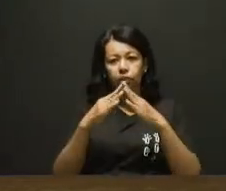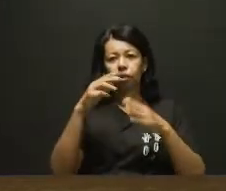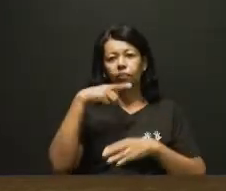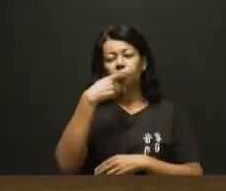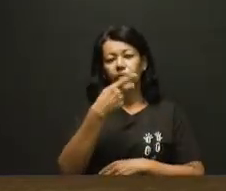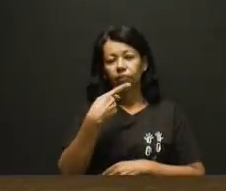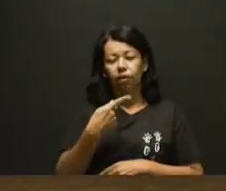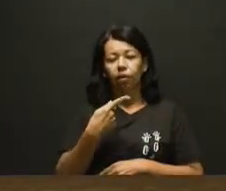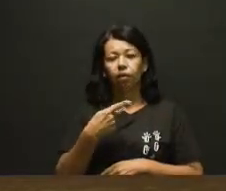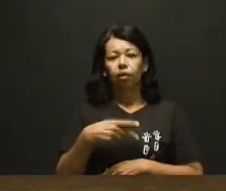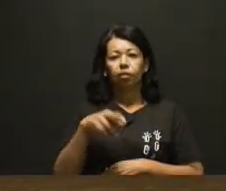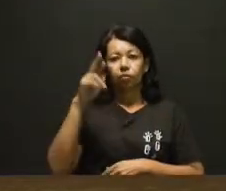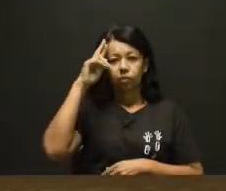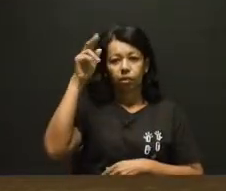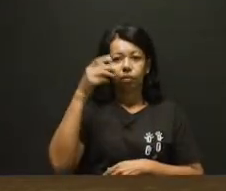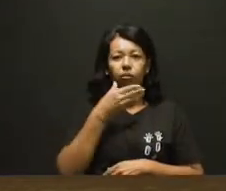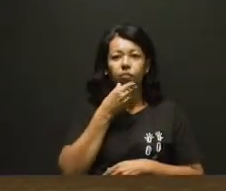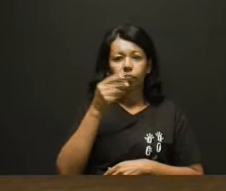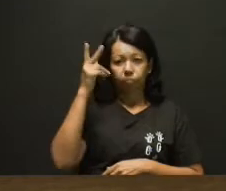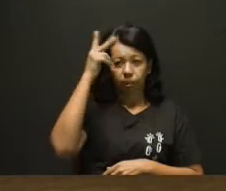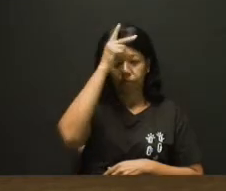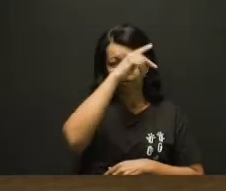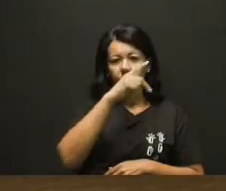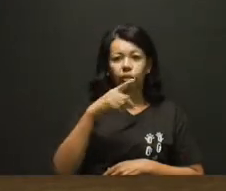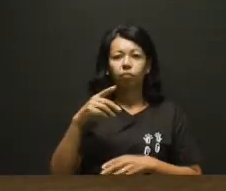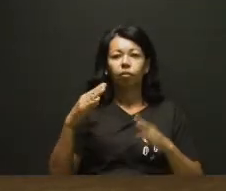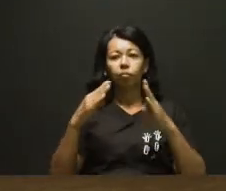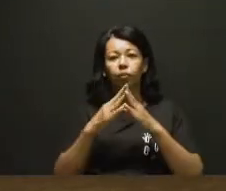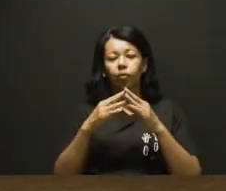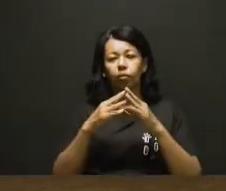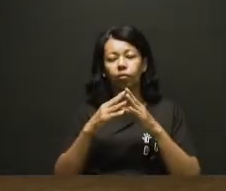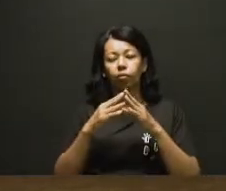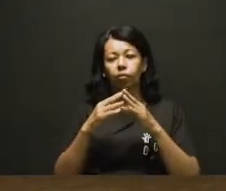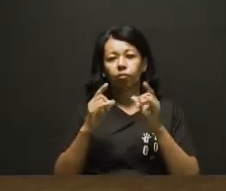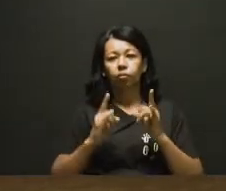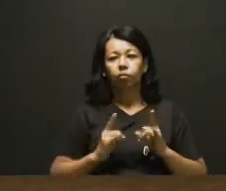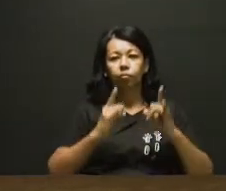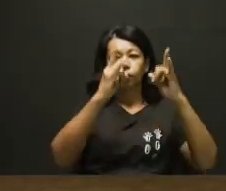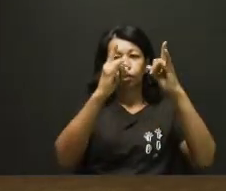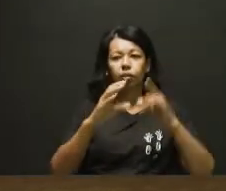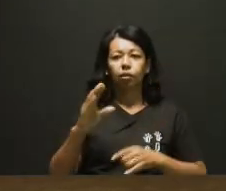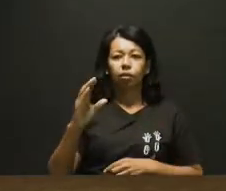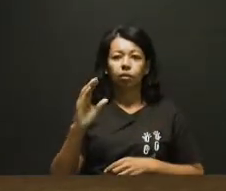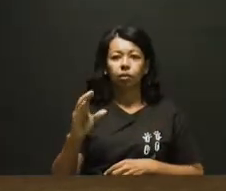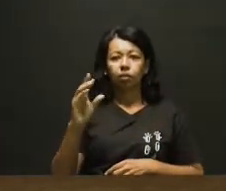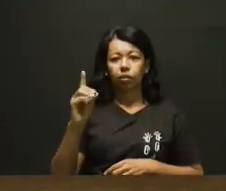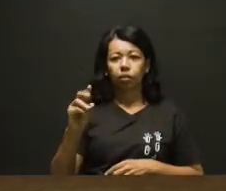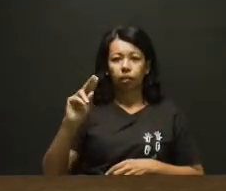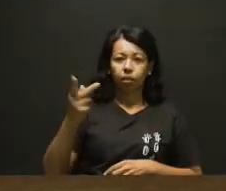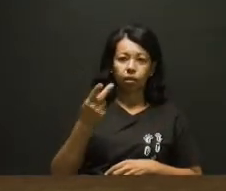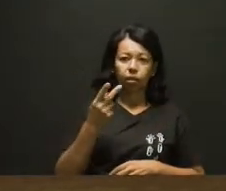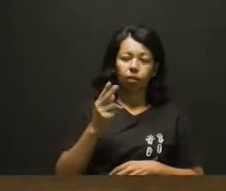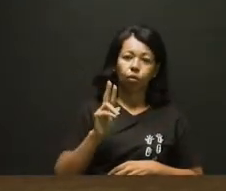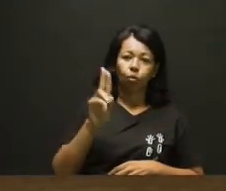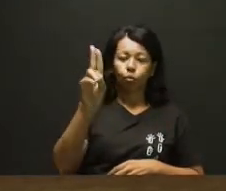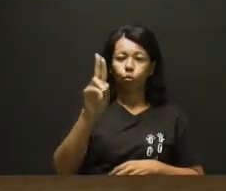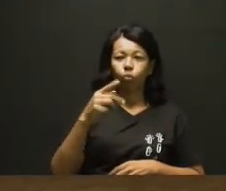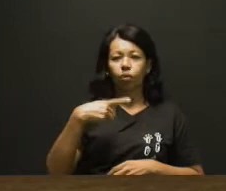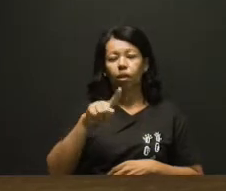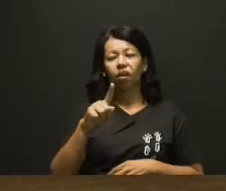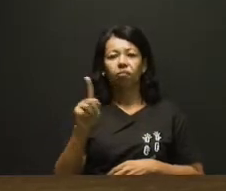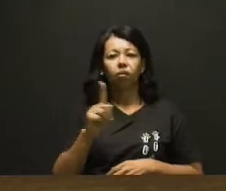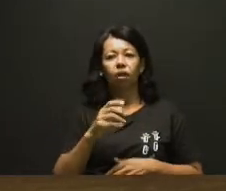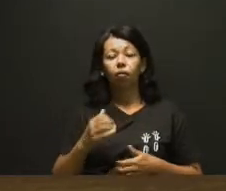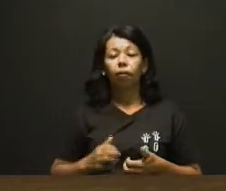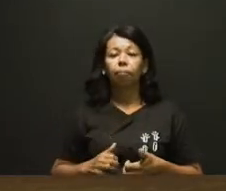de habitação sem o prefeito eu moro num prédio da cdhu no casqueiro não é adaptado suficiente para o défice portador de